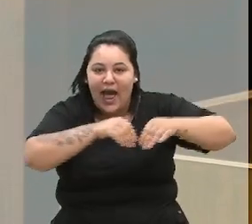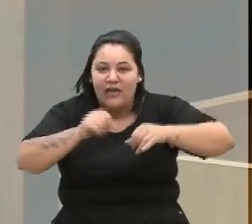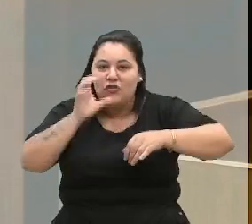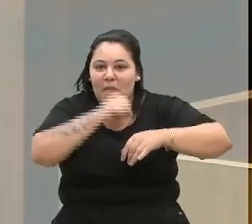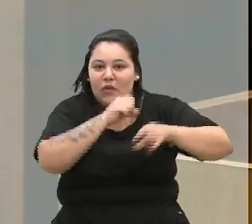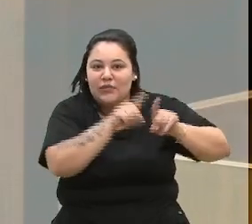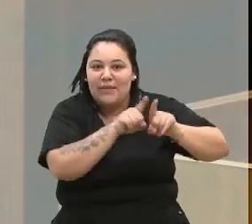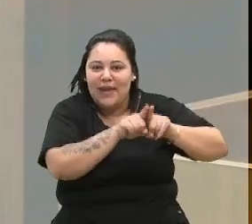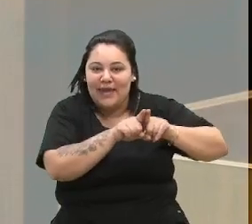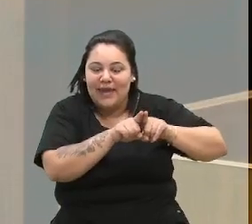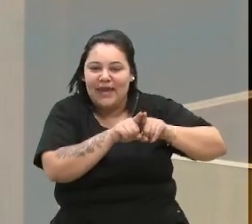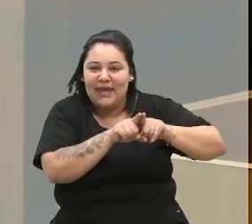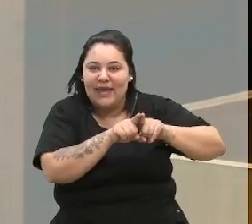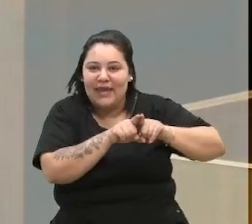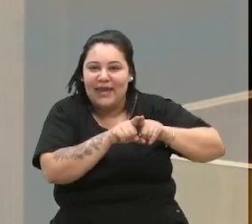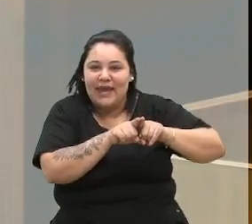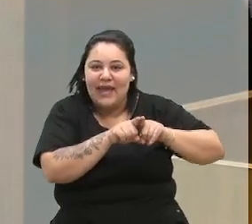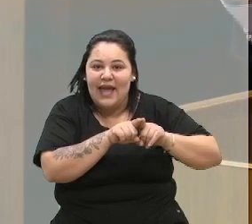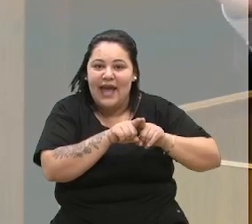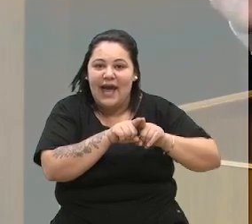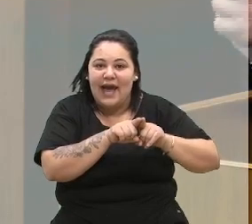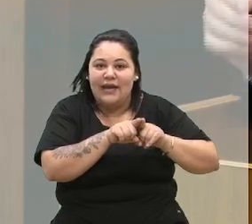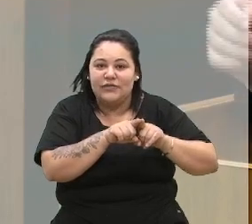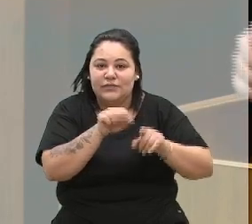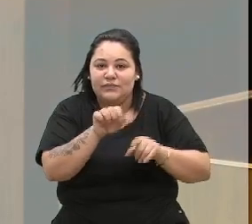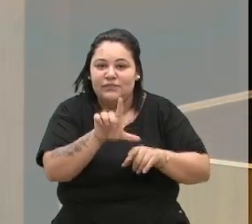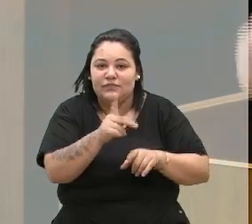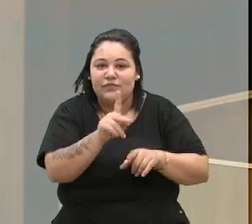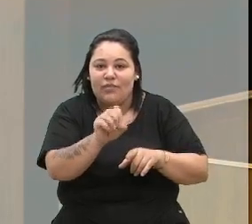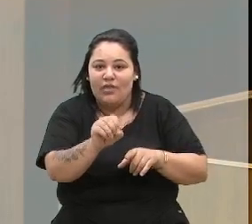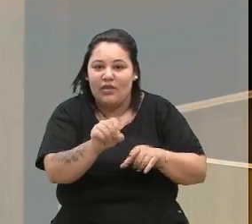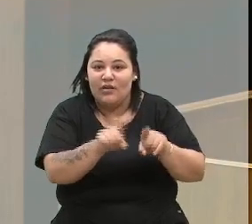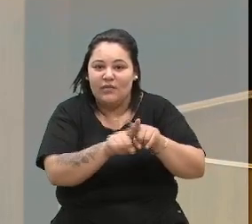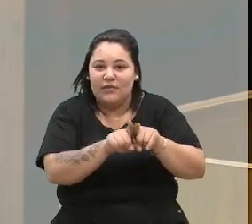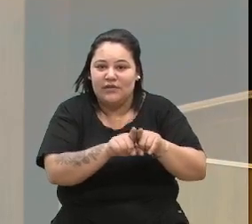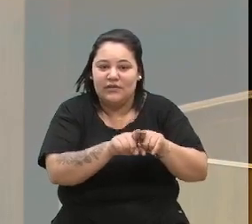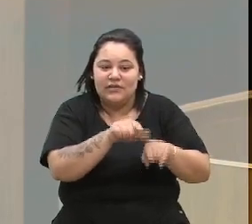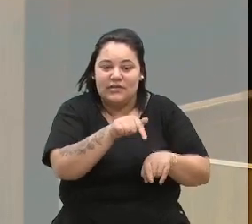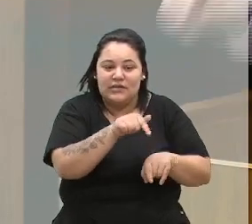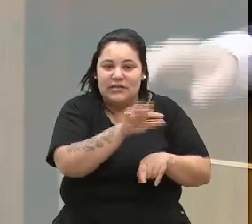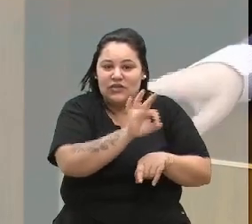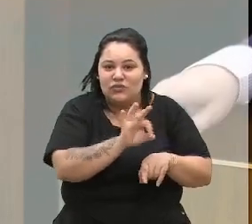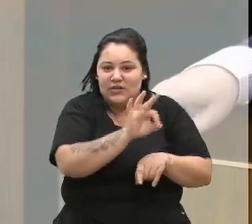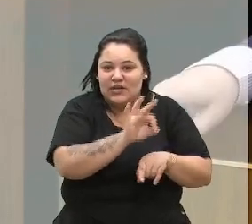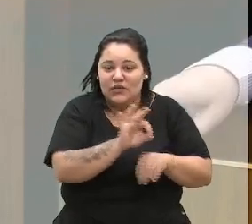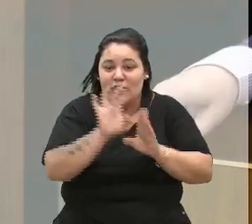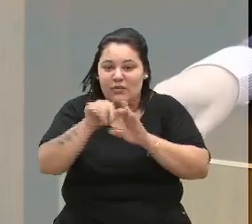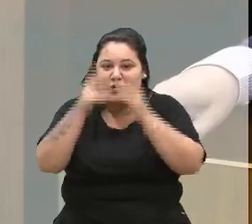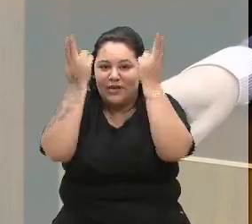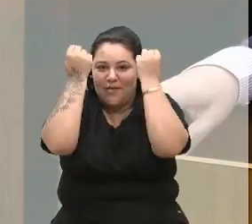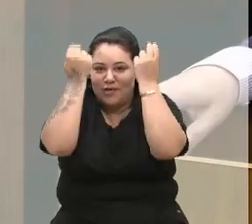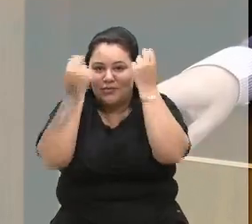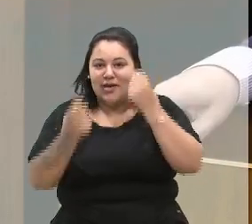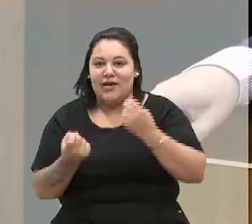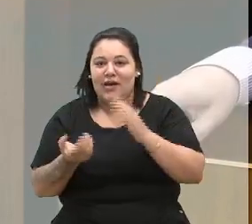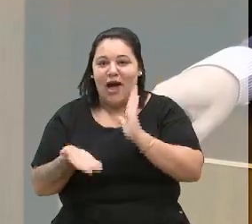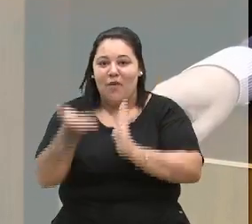todos 7%. A partir da Páscoa, todos 12%.